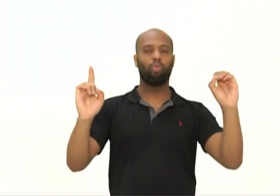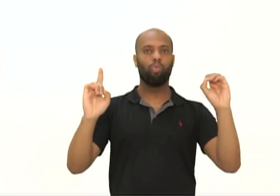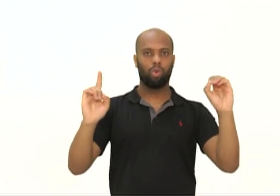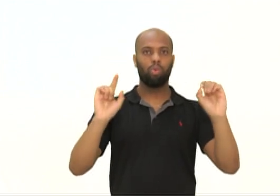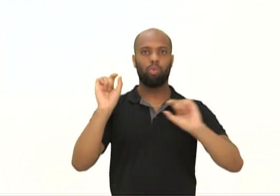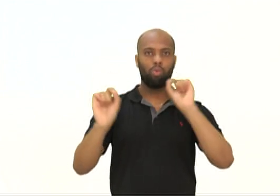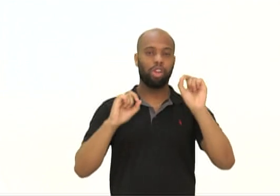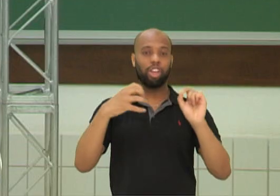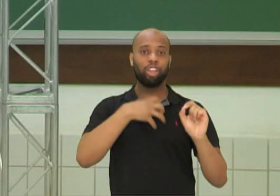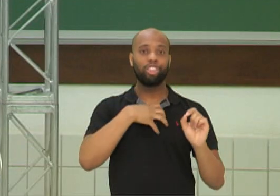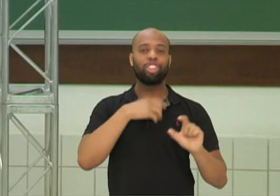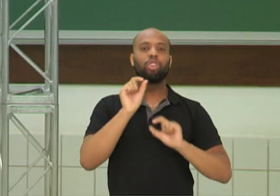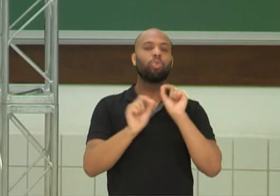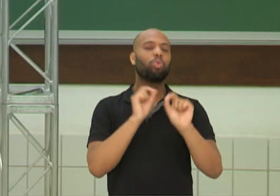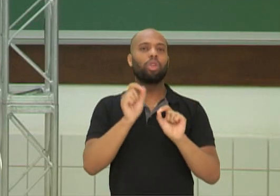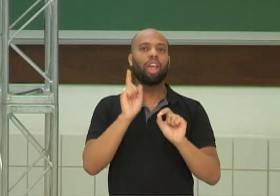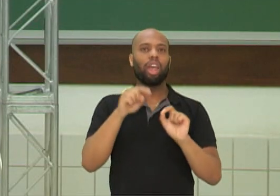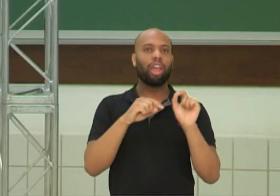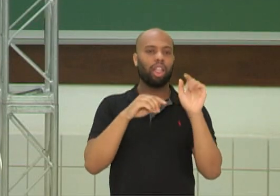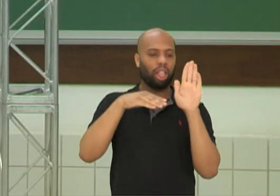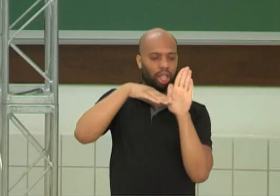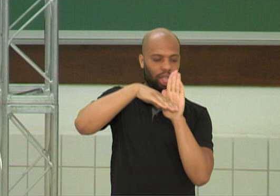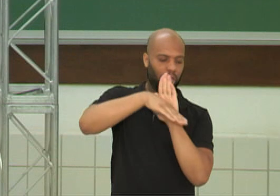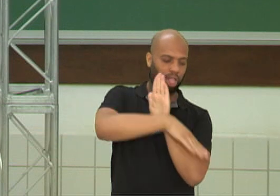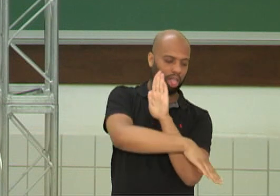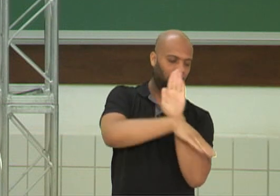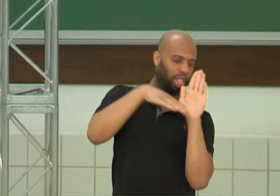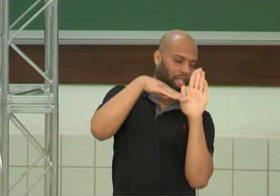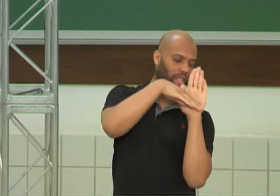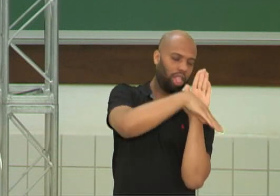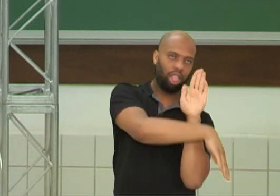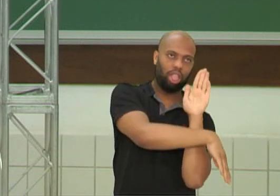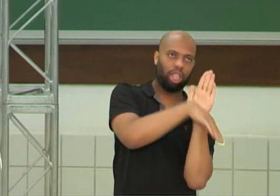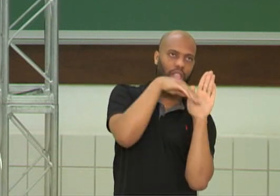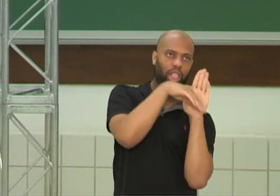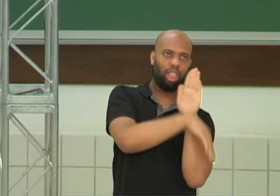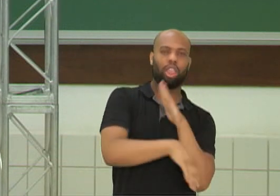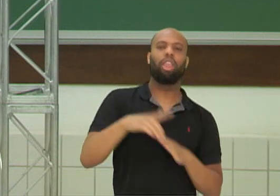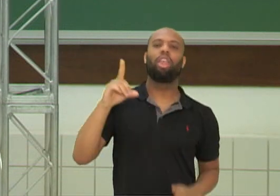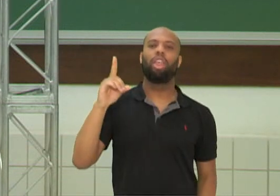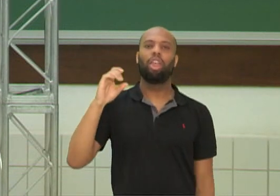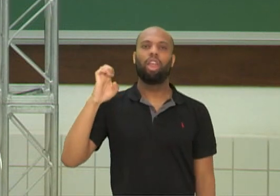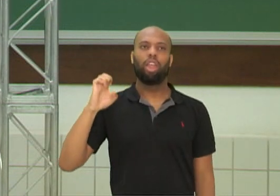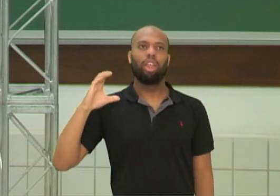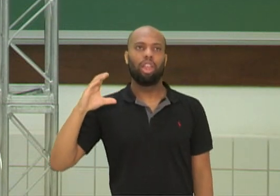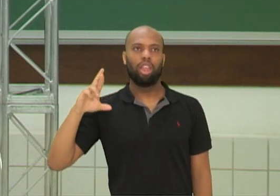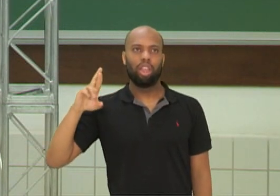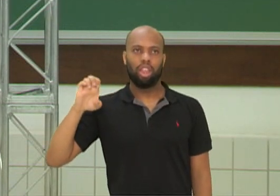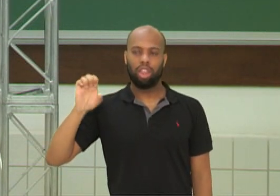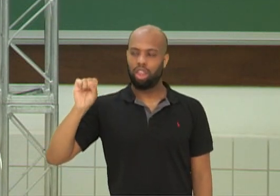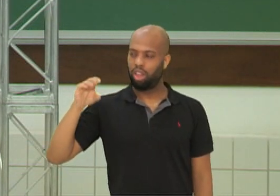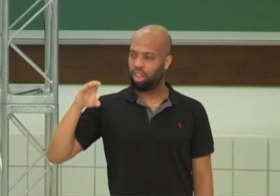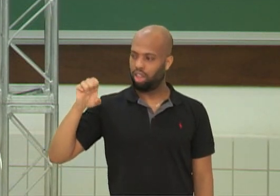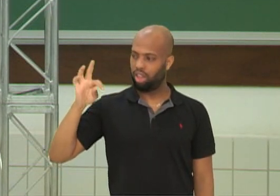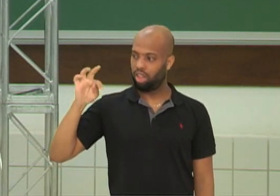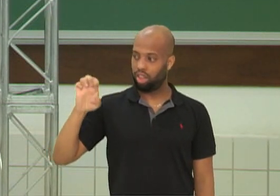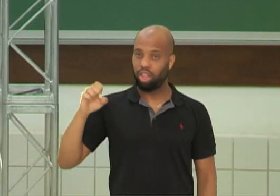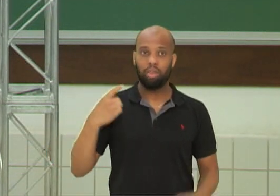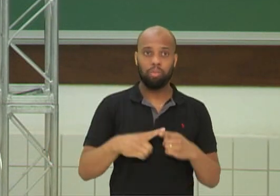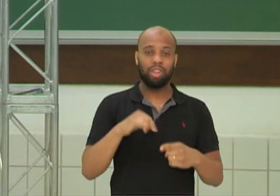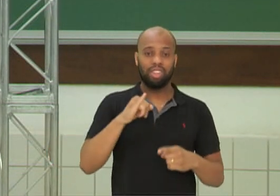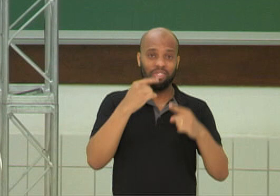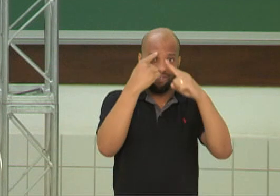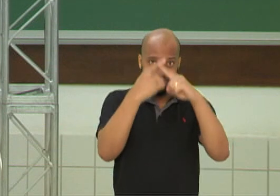é decrescente. Por quê? Gente, toda vez que você multiplica o mesmo fator e esse fator está entre 0 e